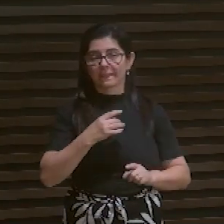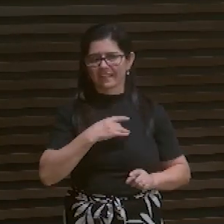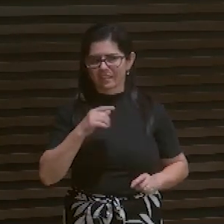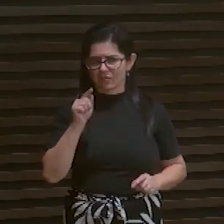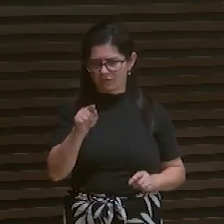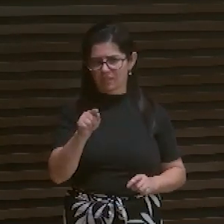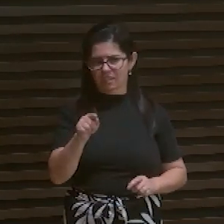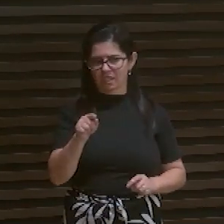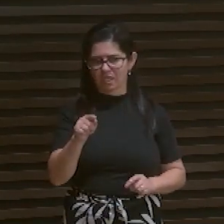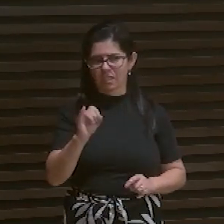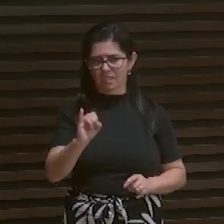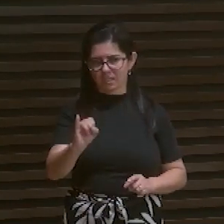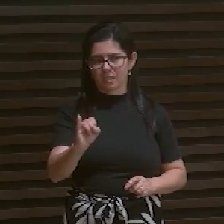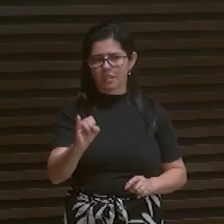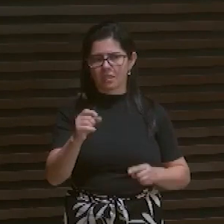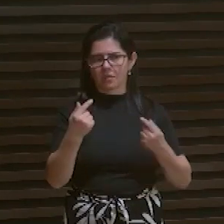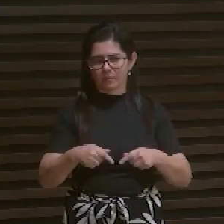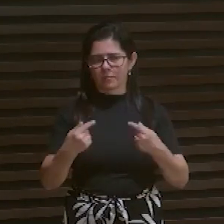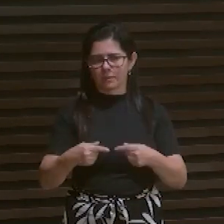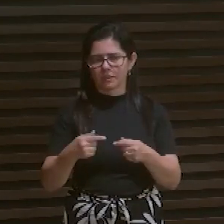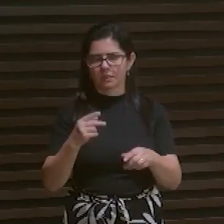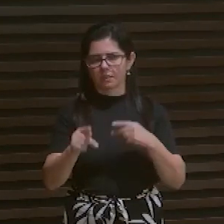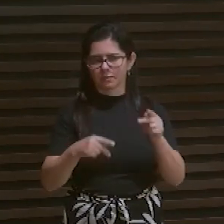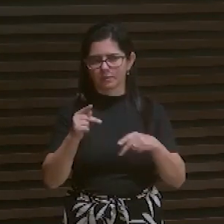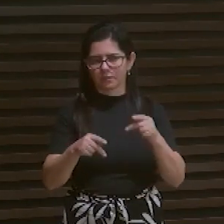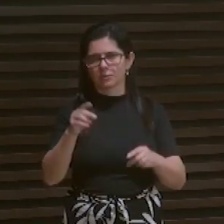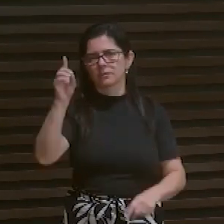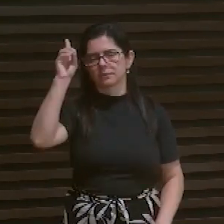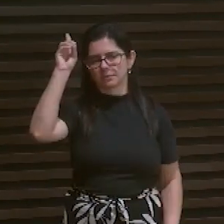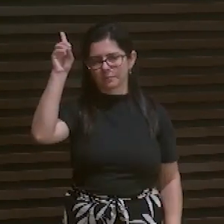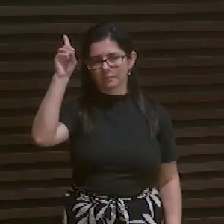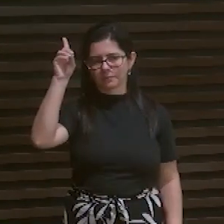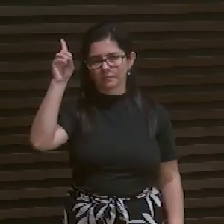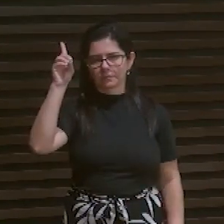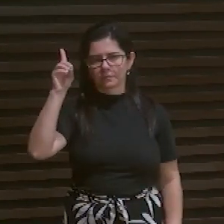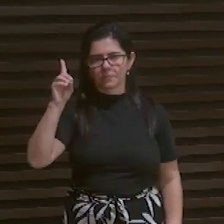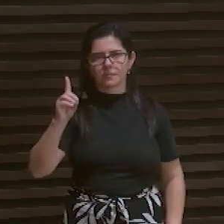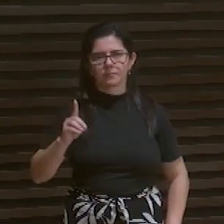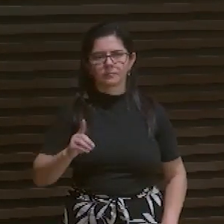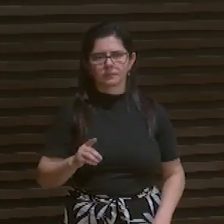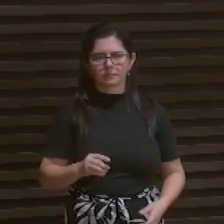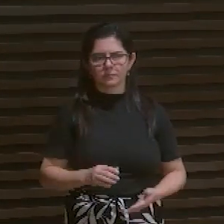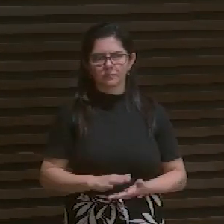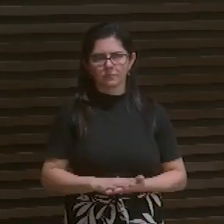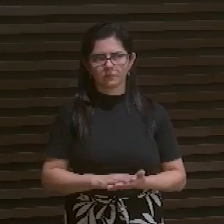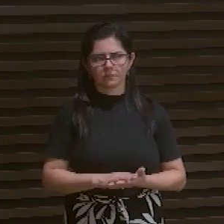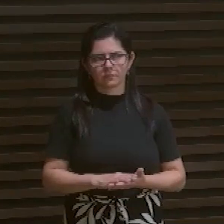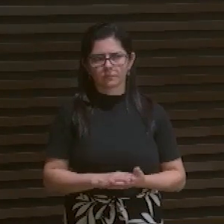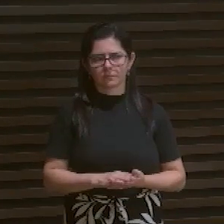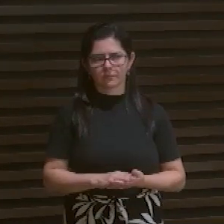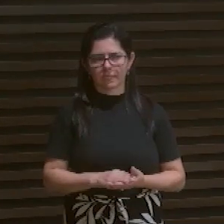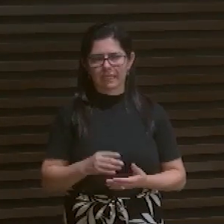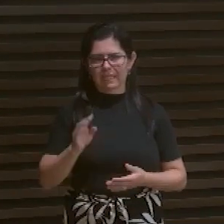de Deus. Porque, e às vezes a gente pode militar, seja criando divisão, falando, mas aquele